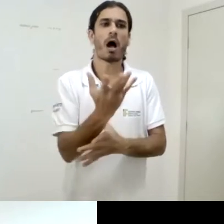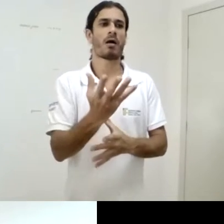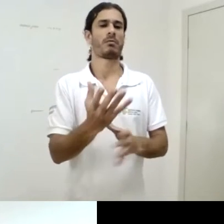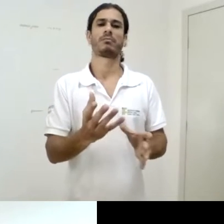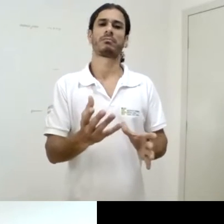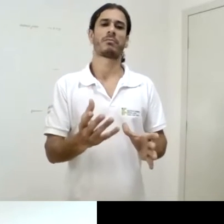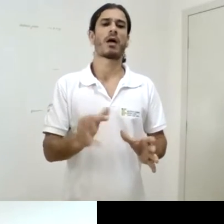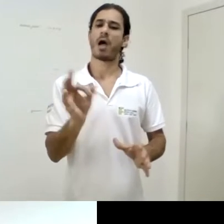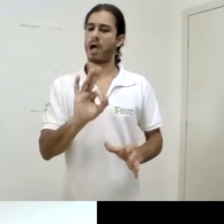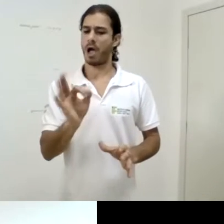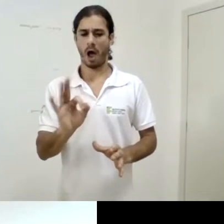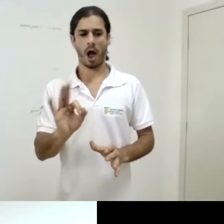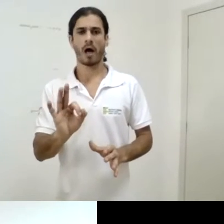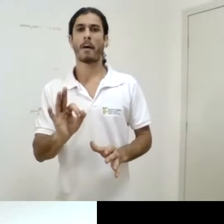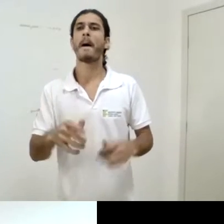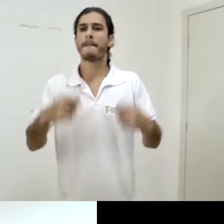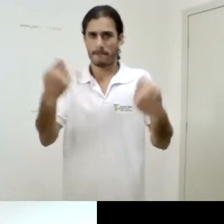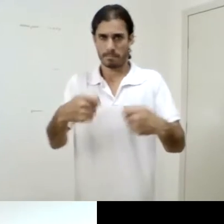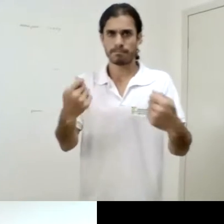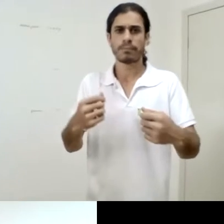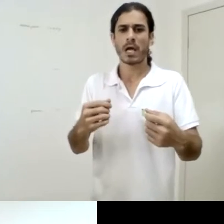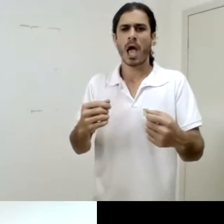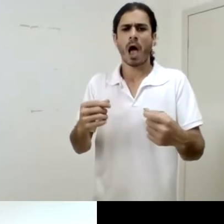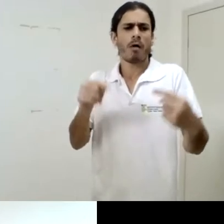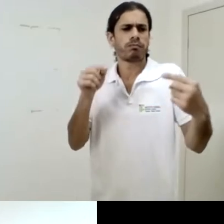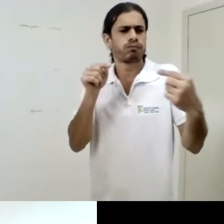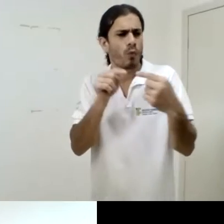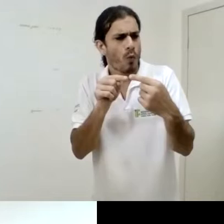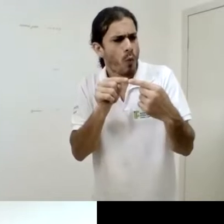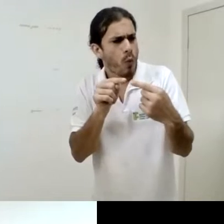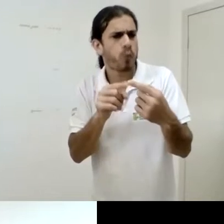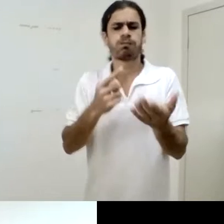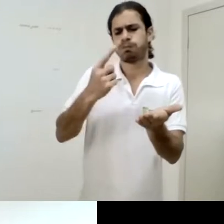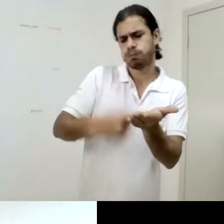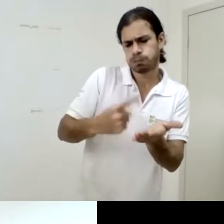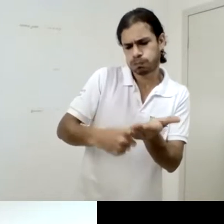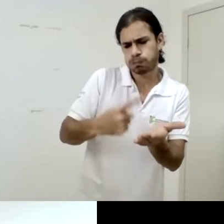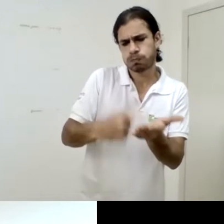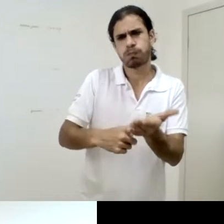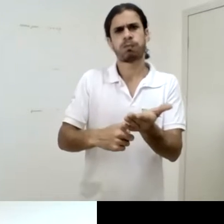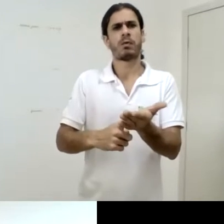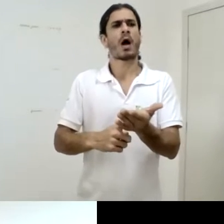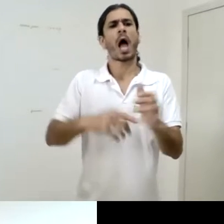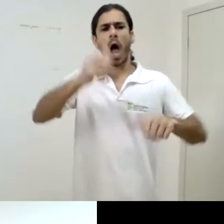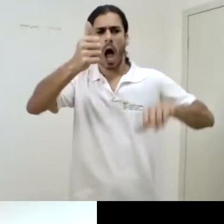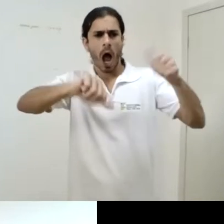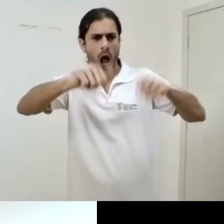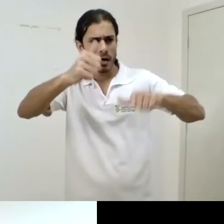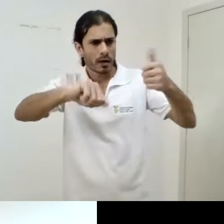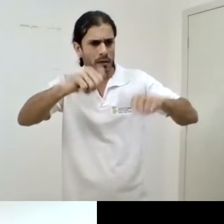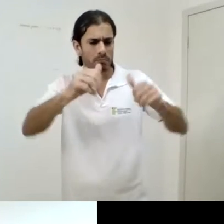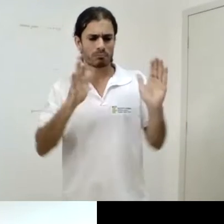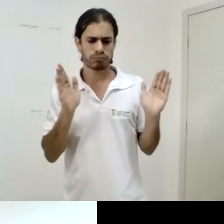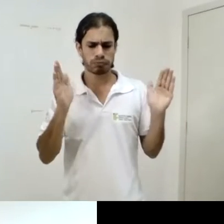que ser juntos, tem que avaliar conjuntamente, se é um... Tem que fazer uma análise focal,